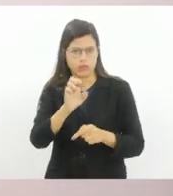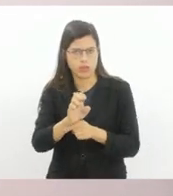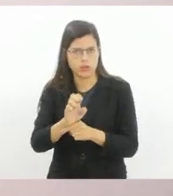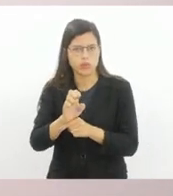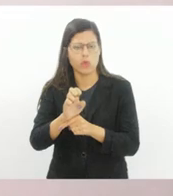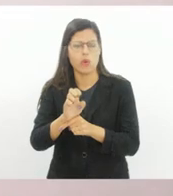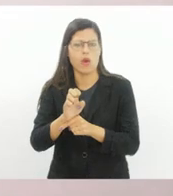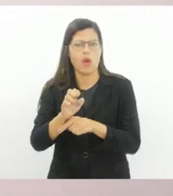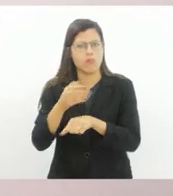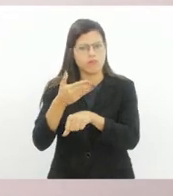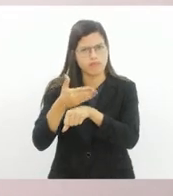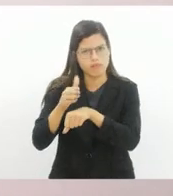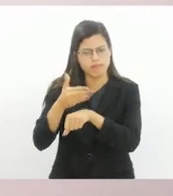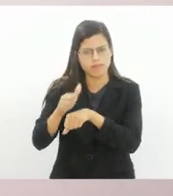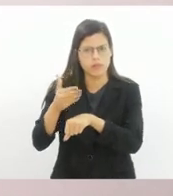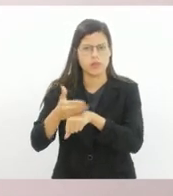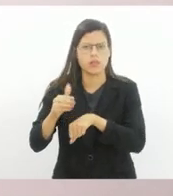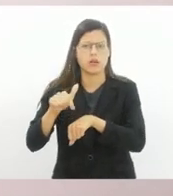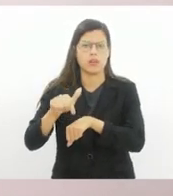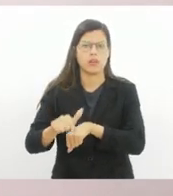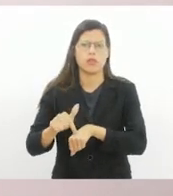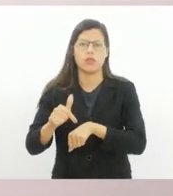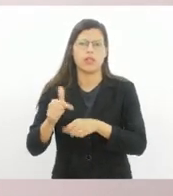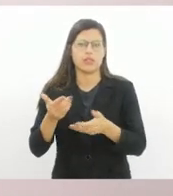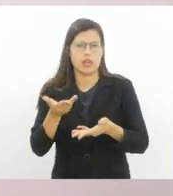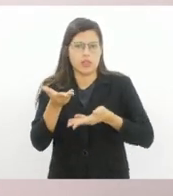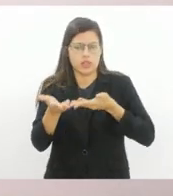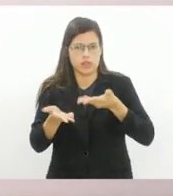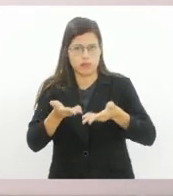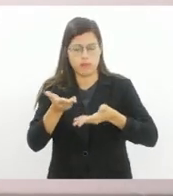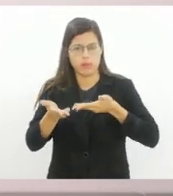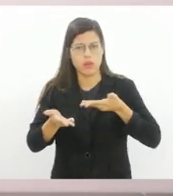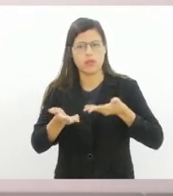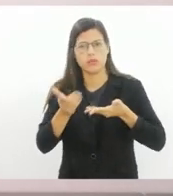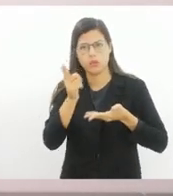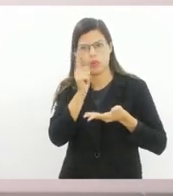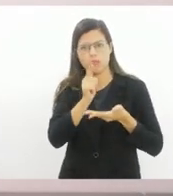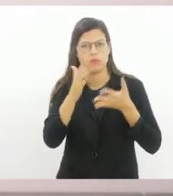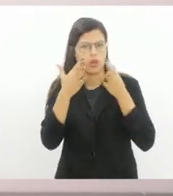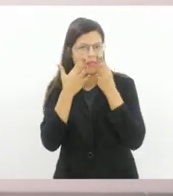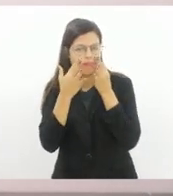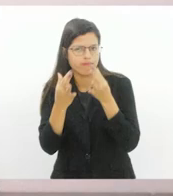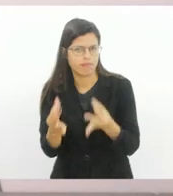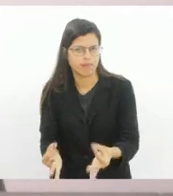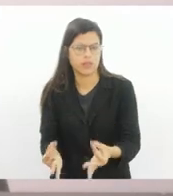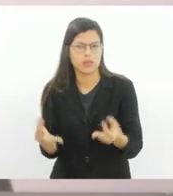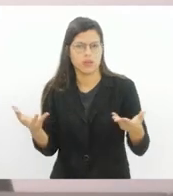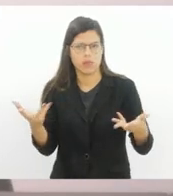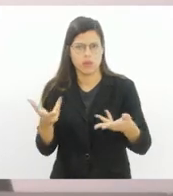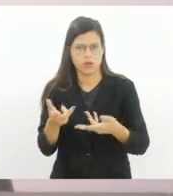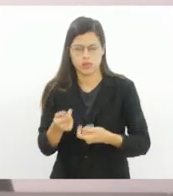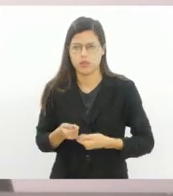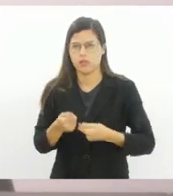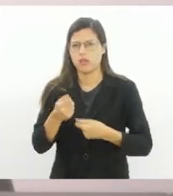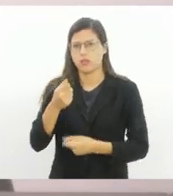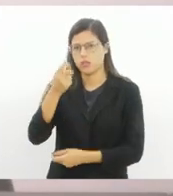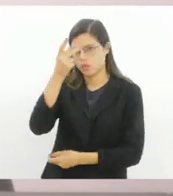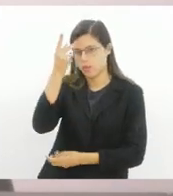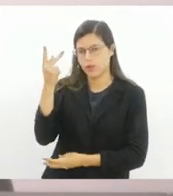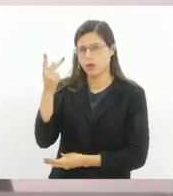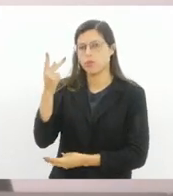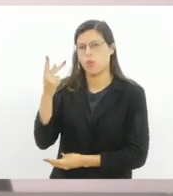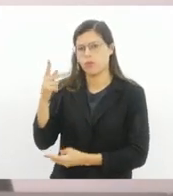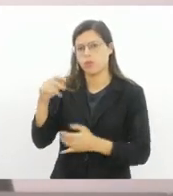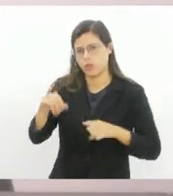capacitando esses serviços para que eles possam prestar essa atenção qualificada às pessoas em situação